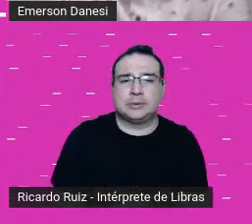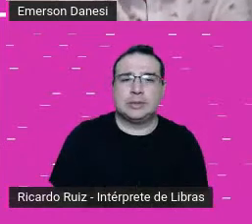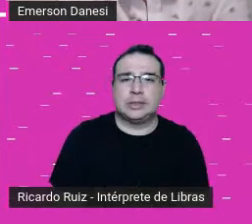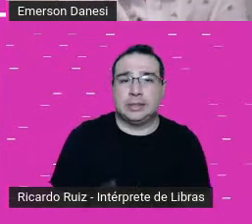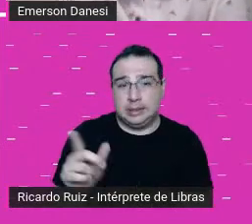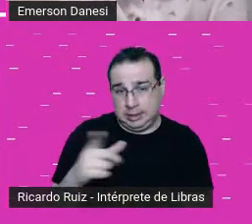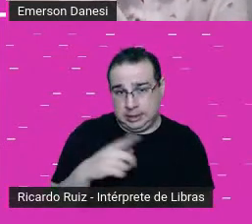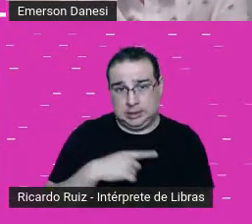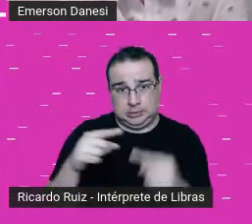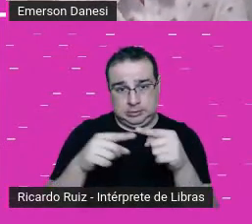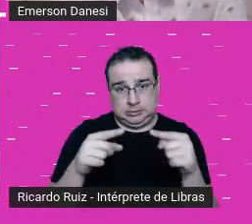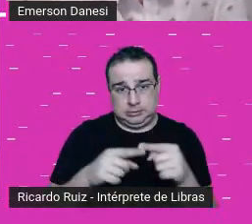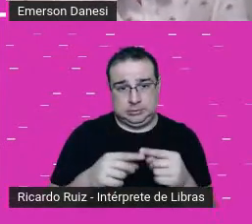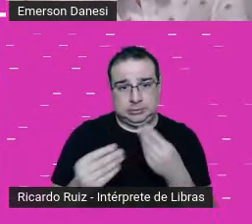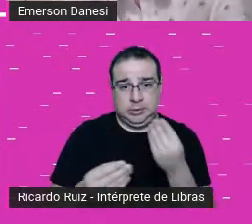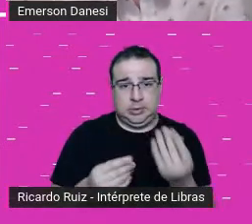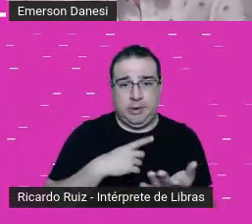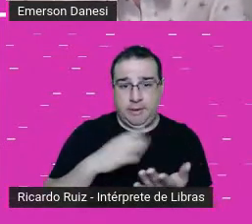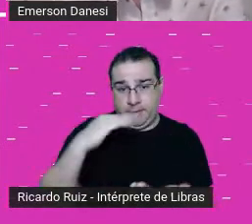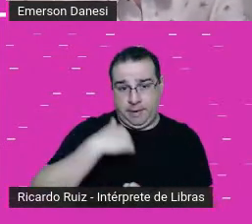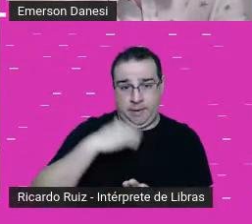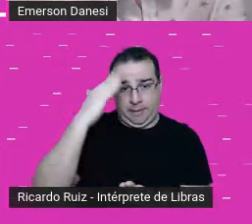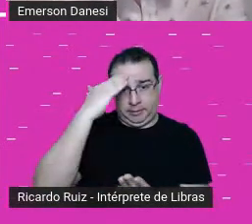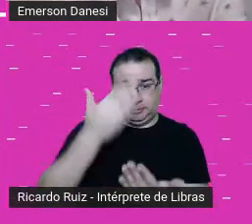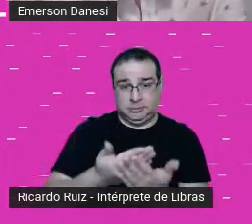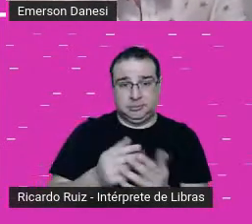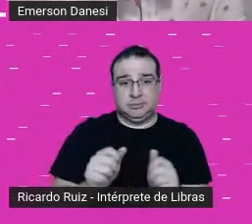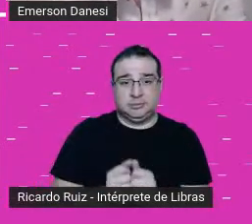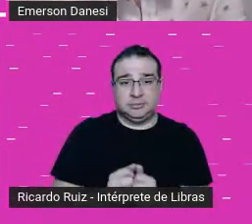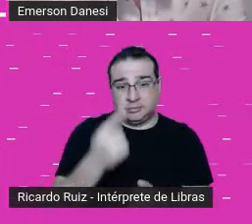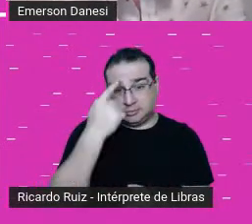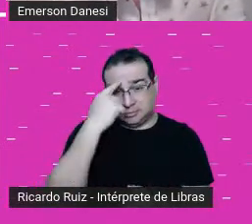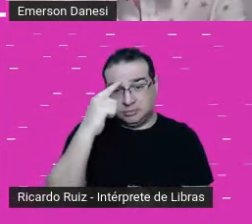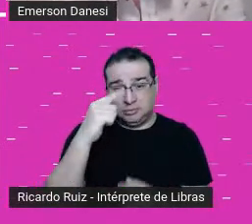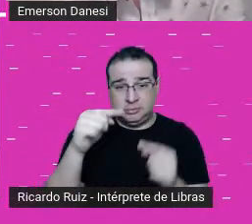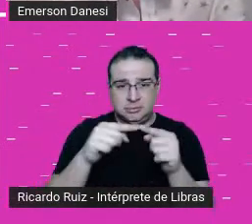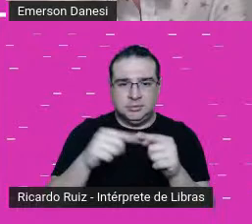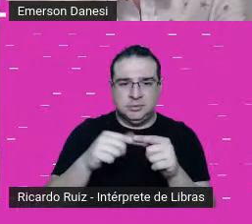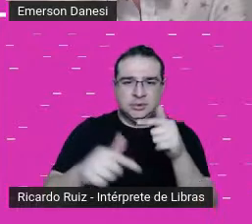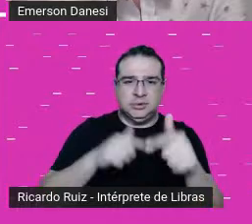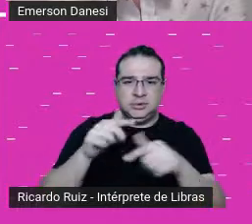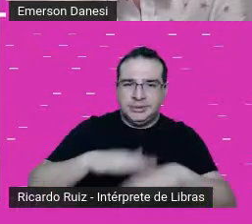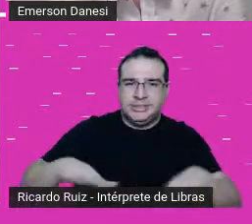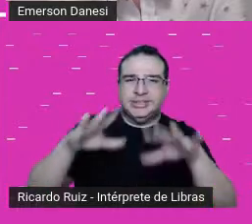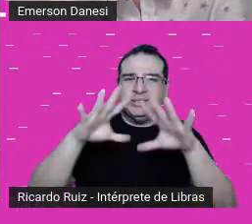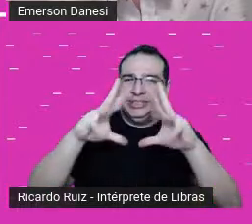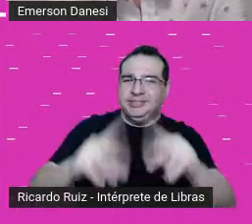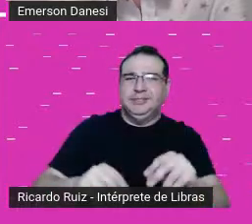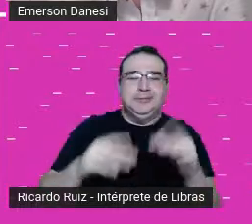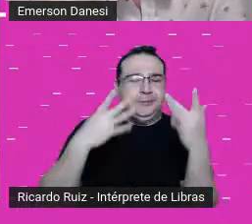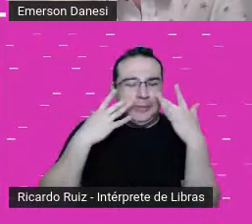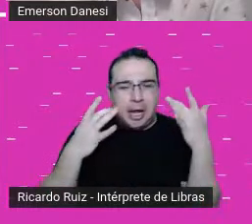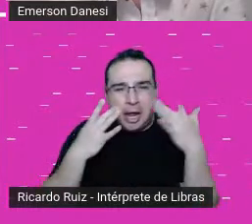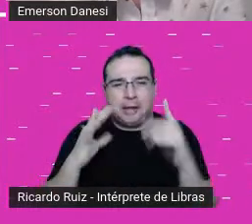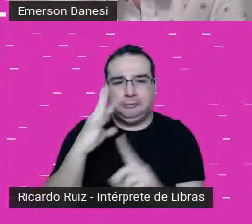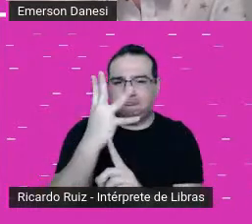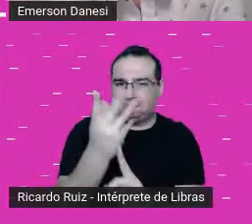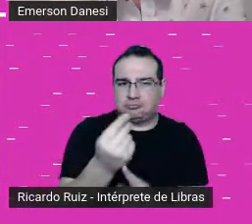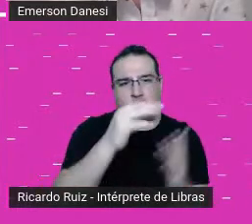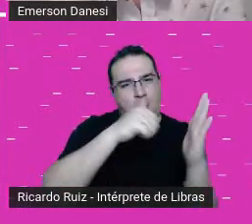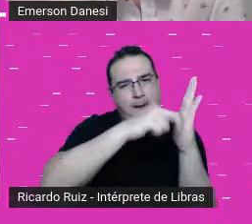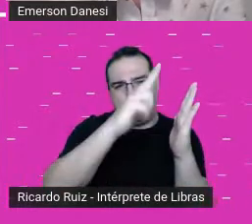que tem a ver também com as coisas que eu acredito, que é a ideia de que o trabalho de arte, seja ele uma peça, uma pintura, que